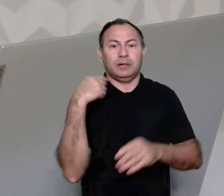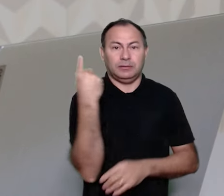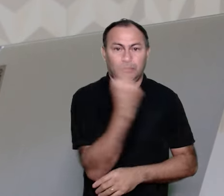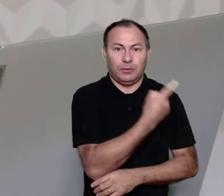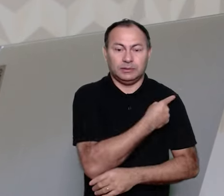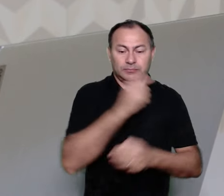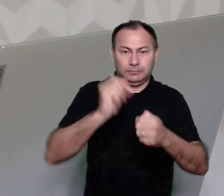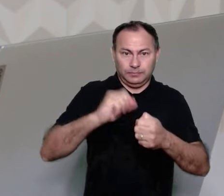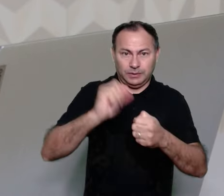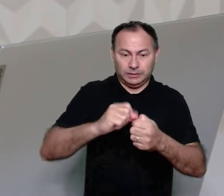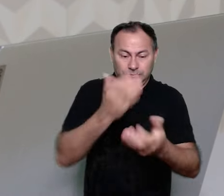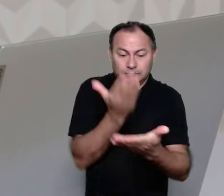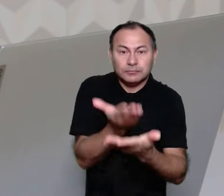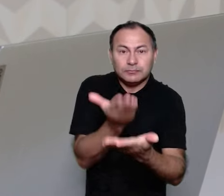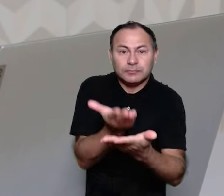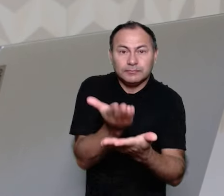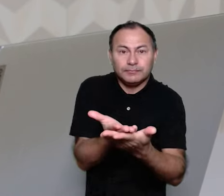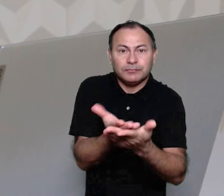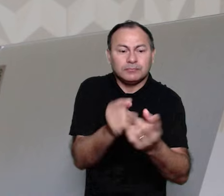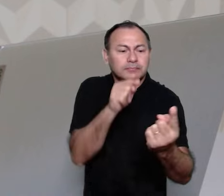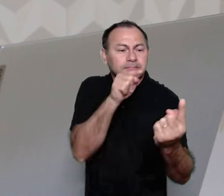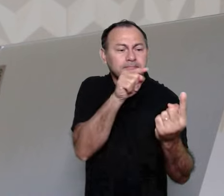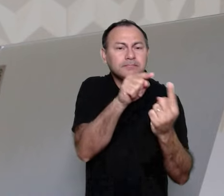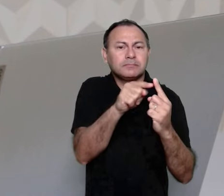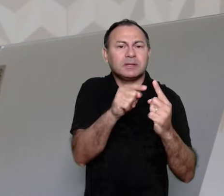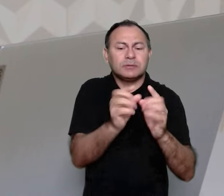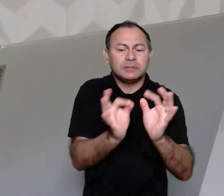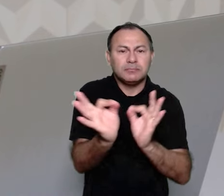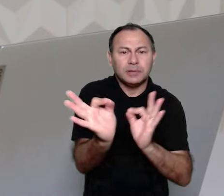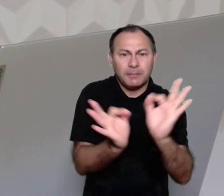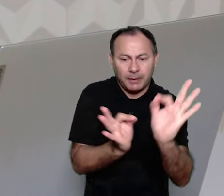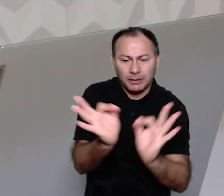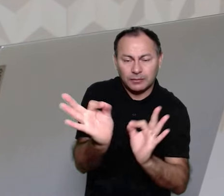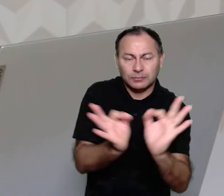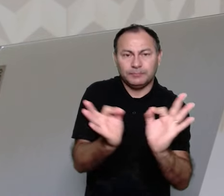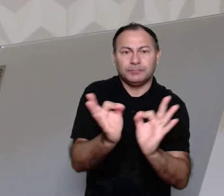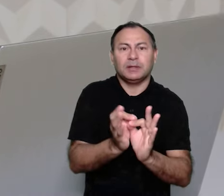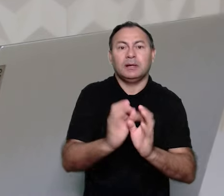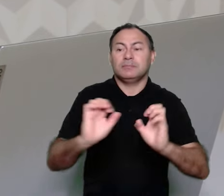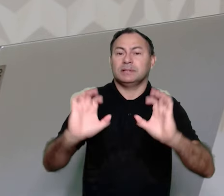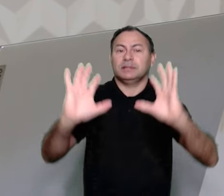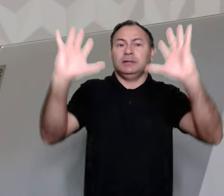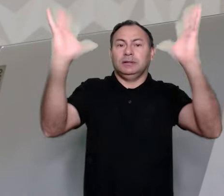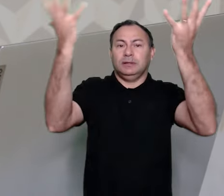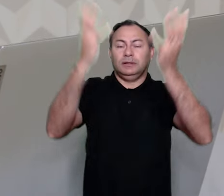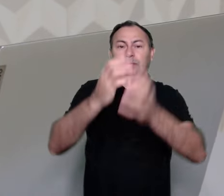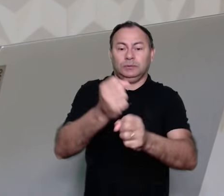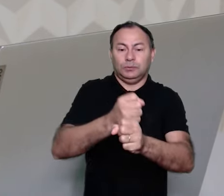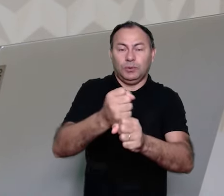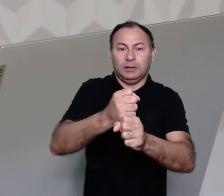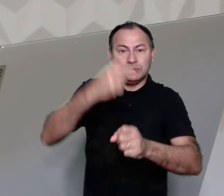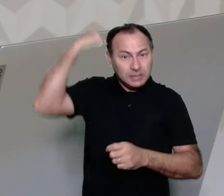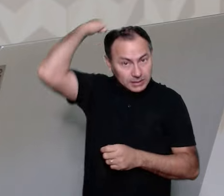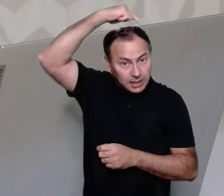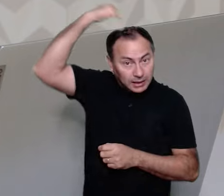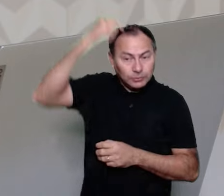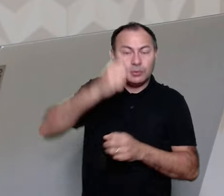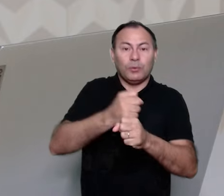propostas para nós, para fazermos esse estudo com o objetivo de nos prepararmos para a celebração do